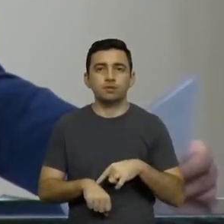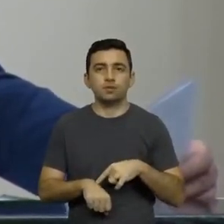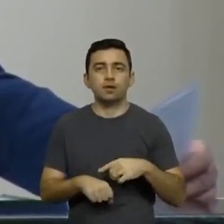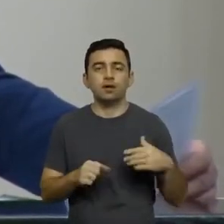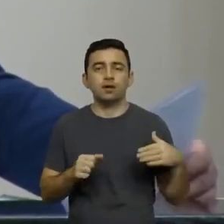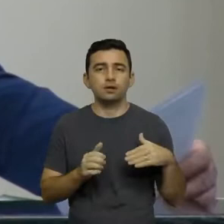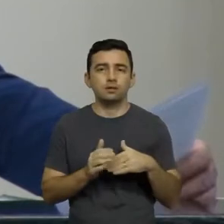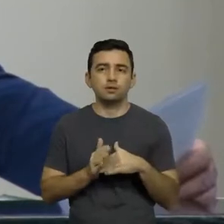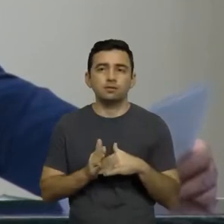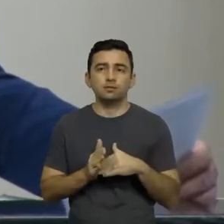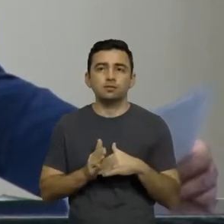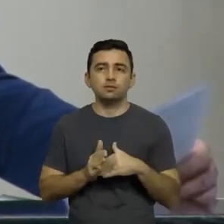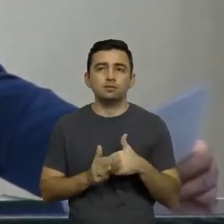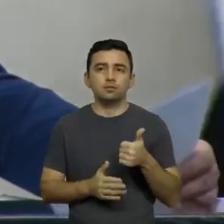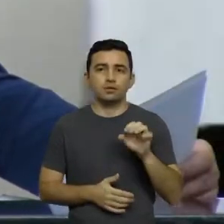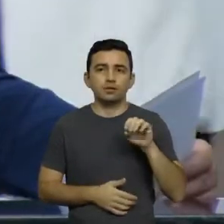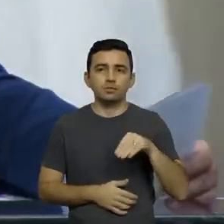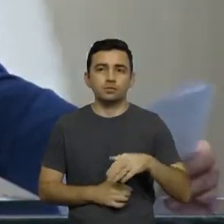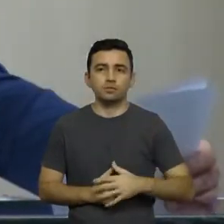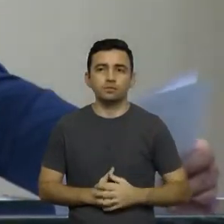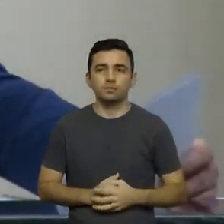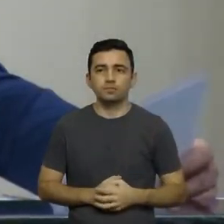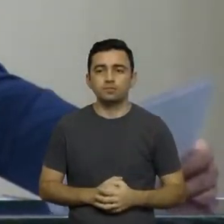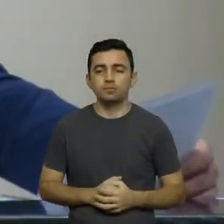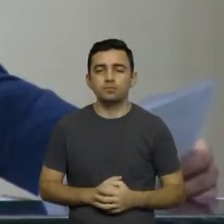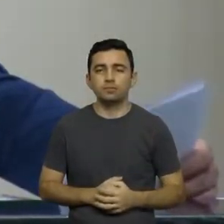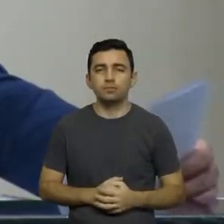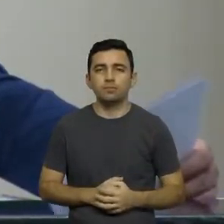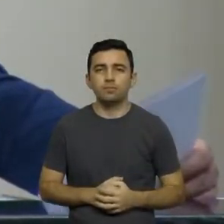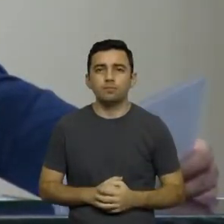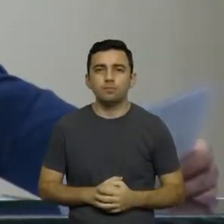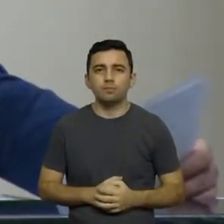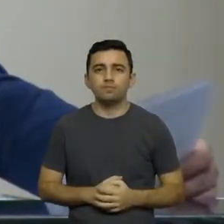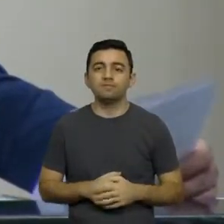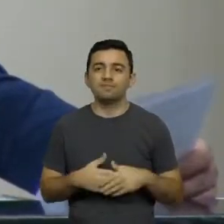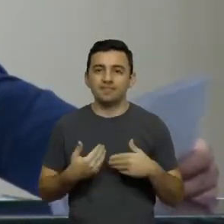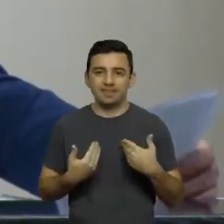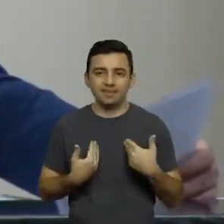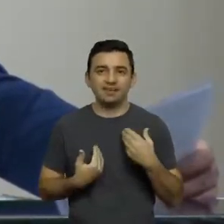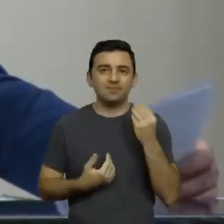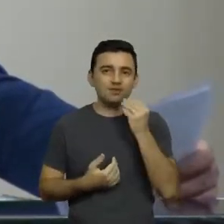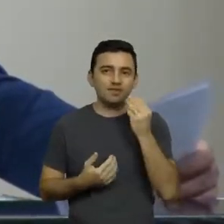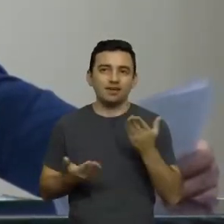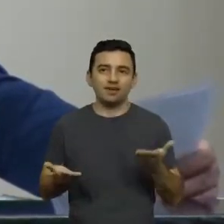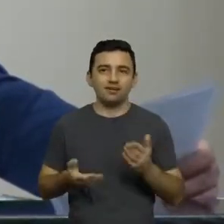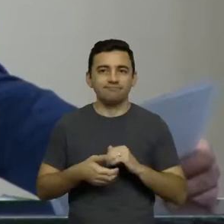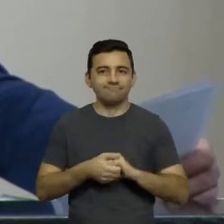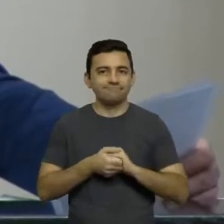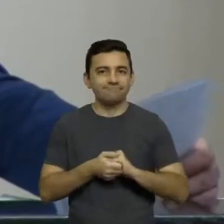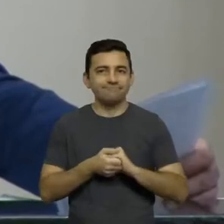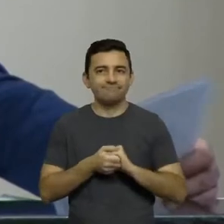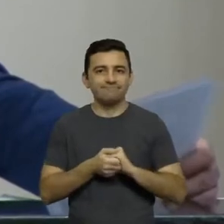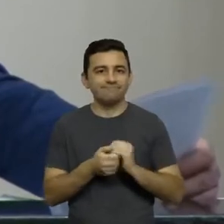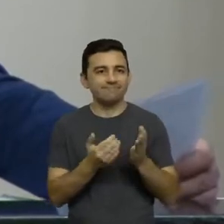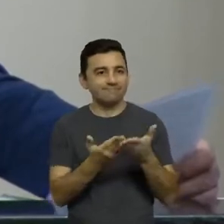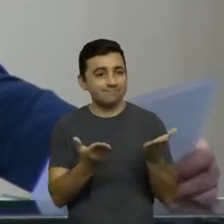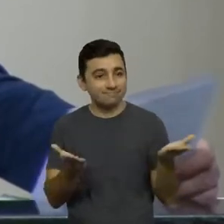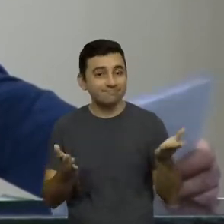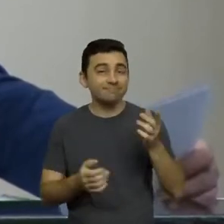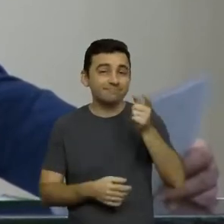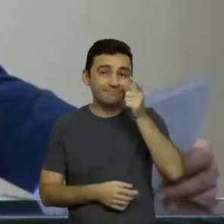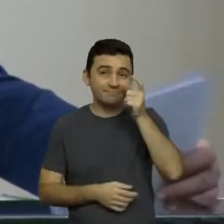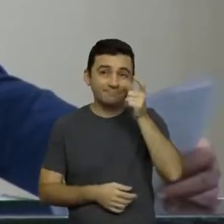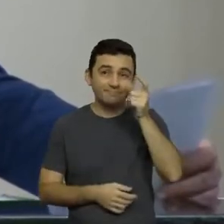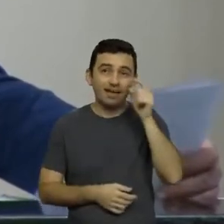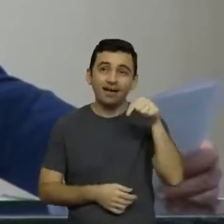até 10 minutos. Enquanto isso, aproveitamos para saudar todos que acompanham